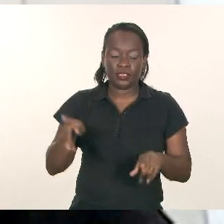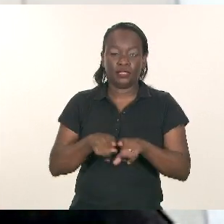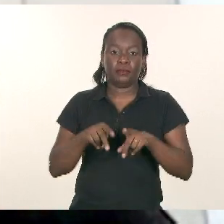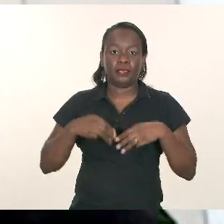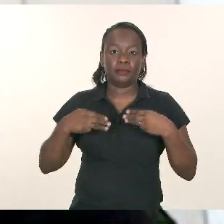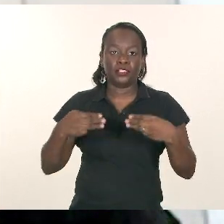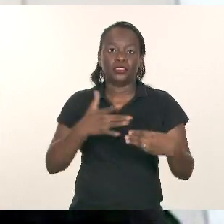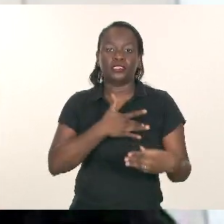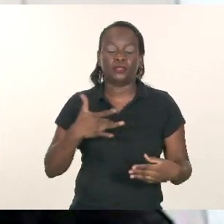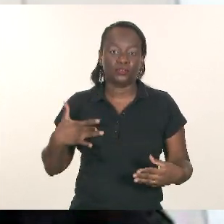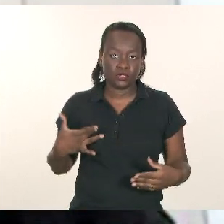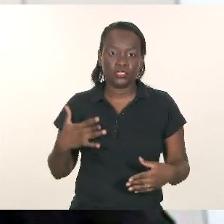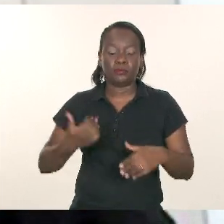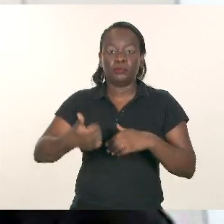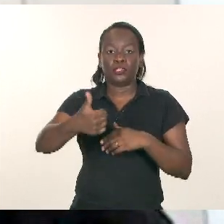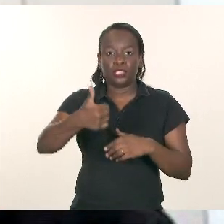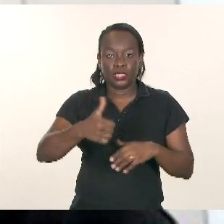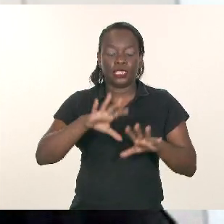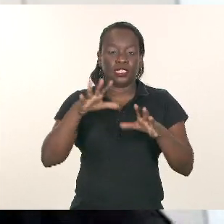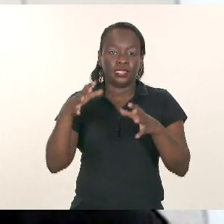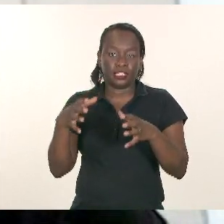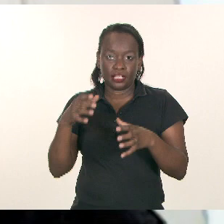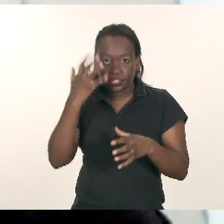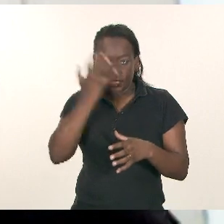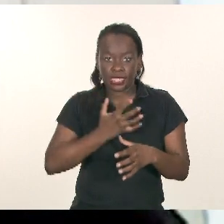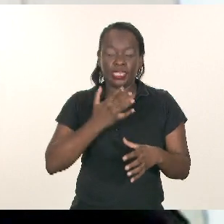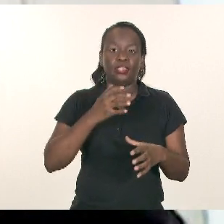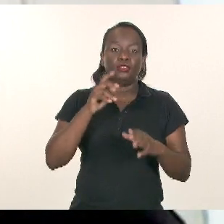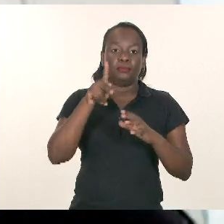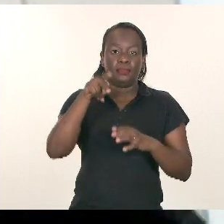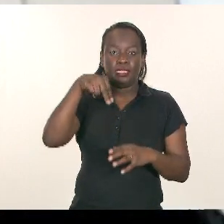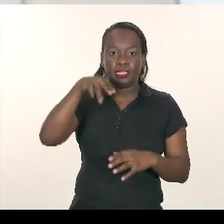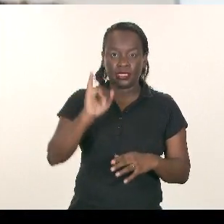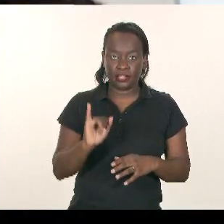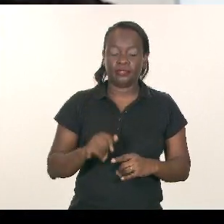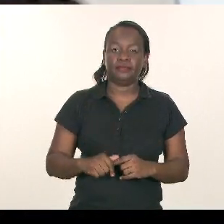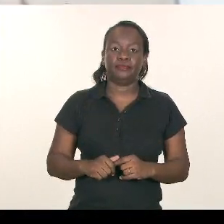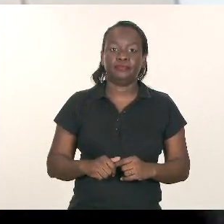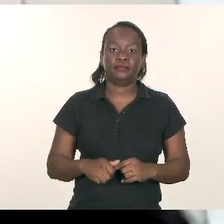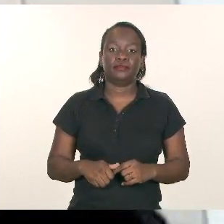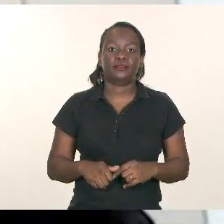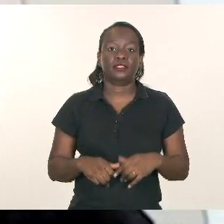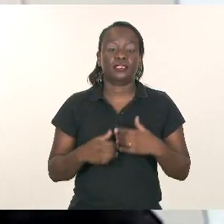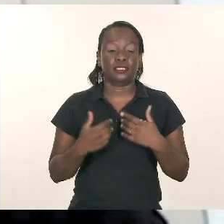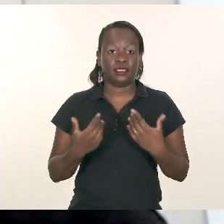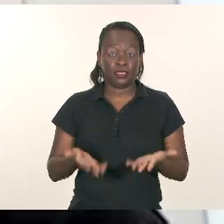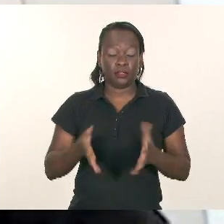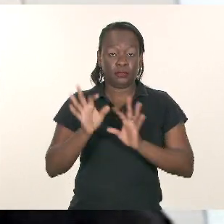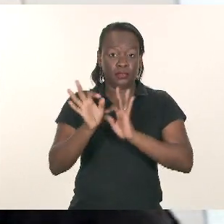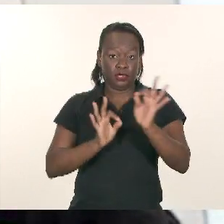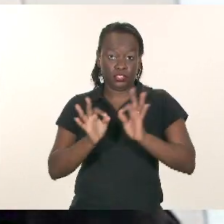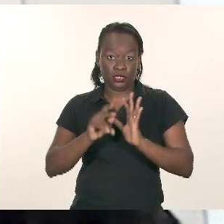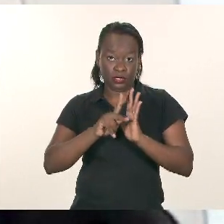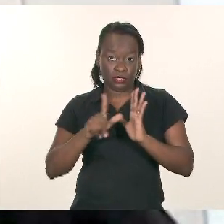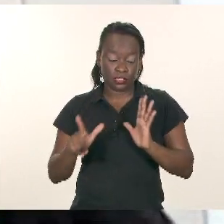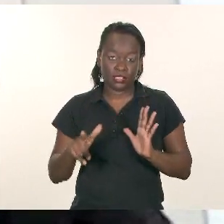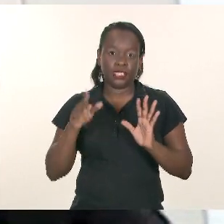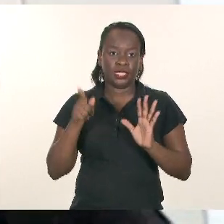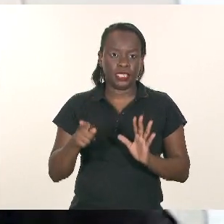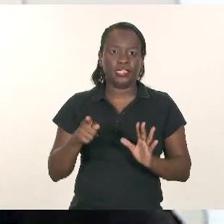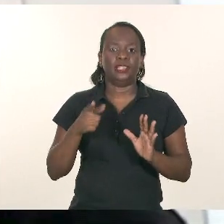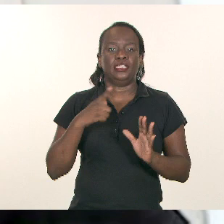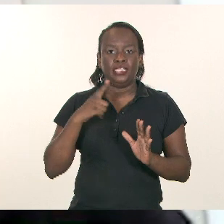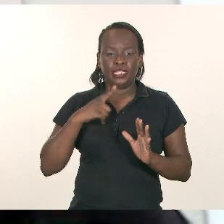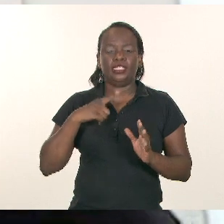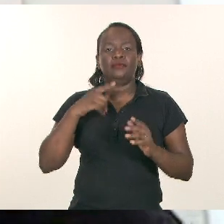da Saúde, de priorizar seriamente o Plano Nacional de Imunização. O projeto, evidentemente, ele suscita uma